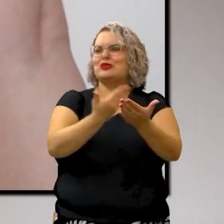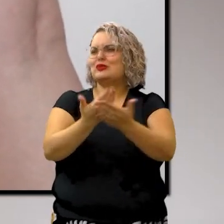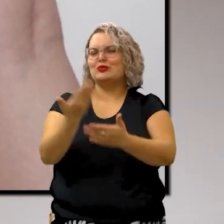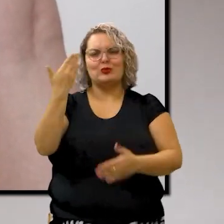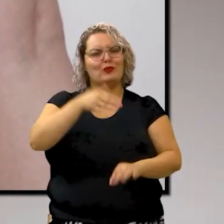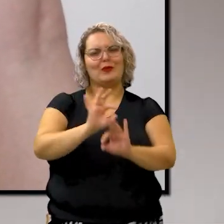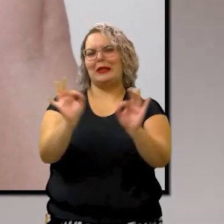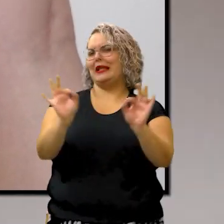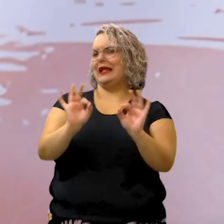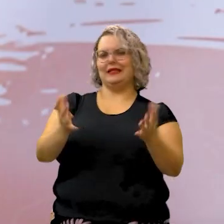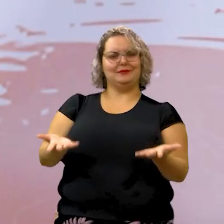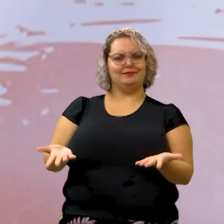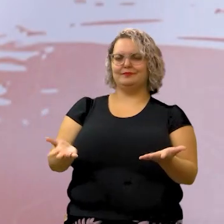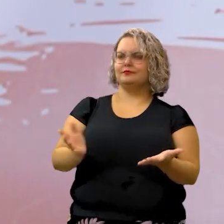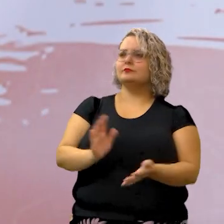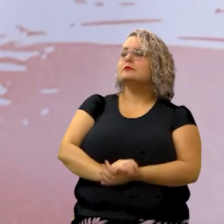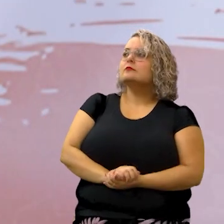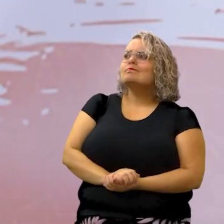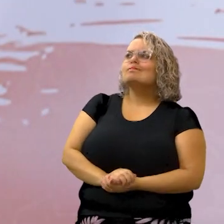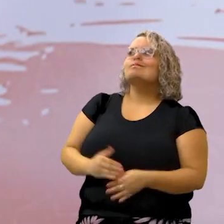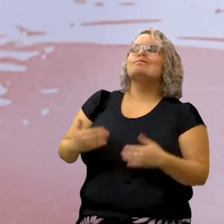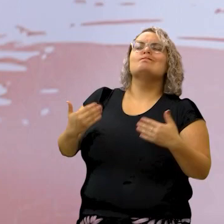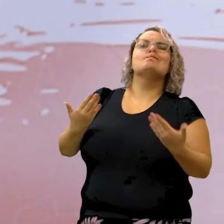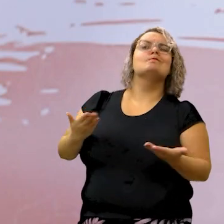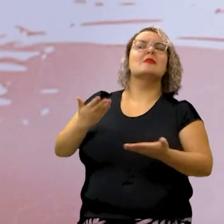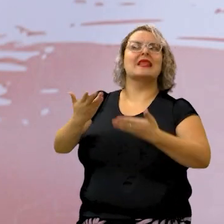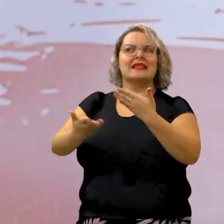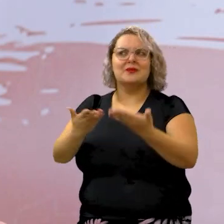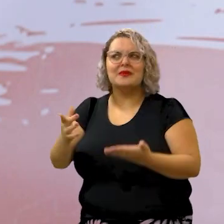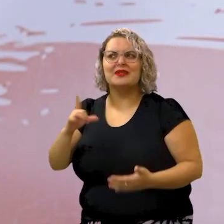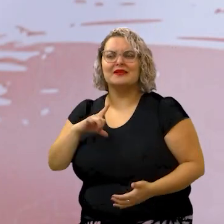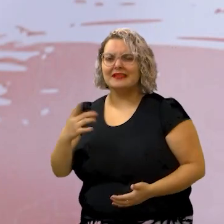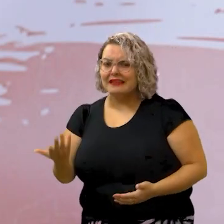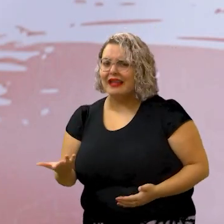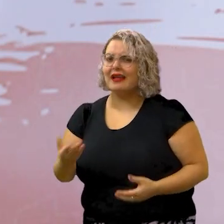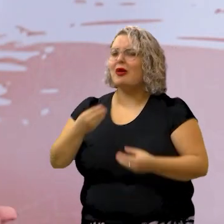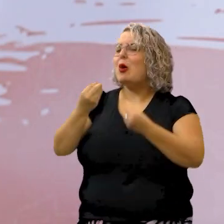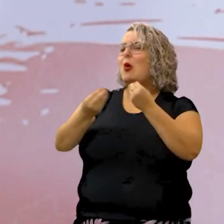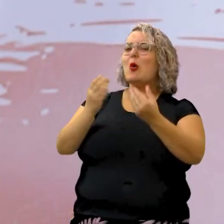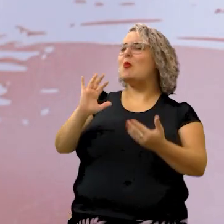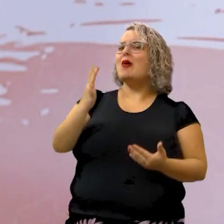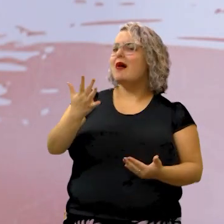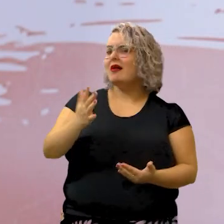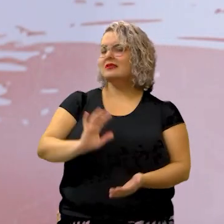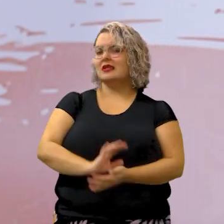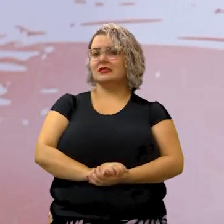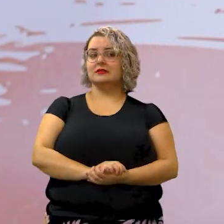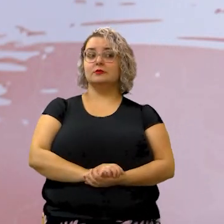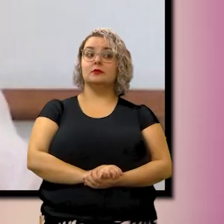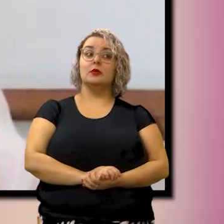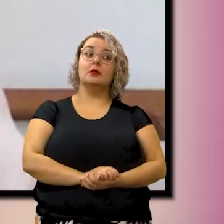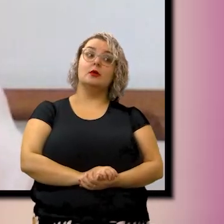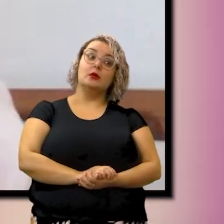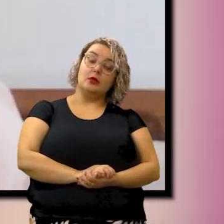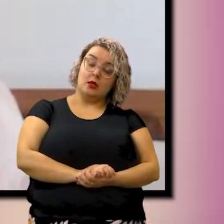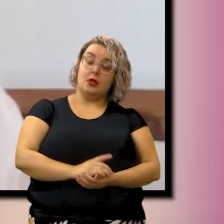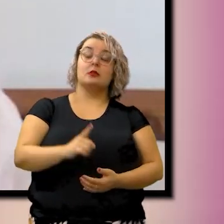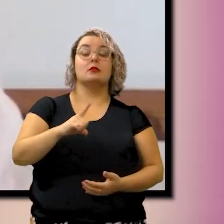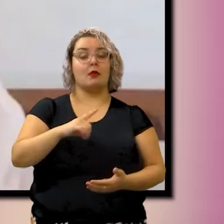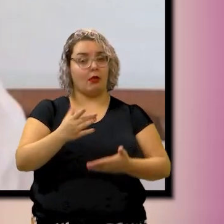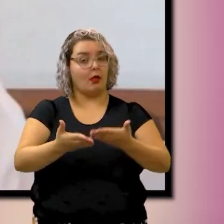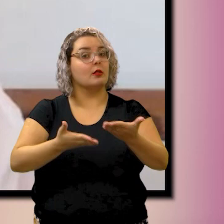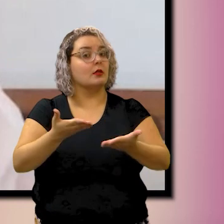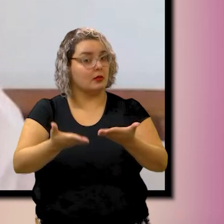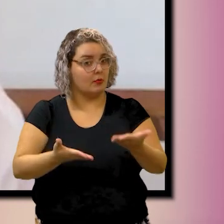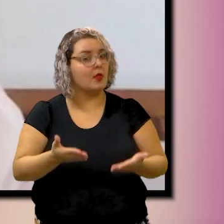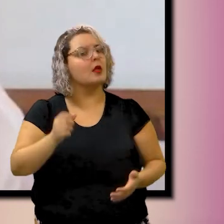comprovação relacionada a isso. E tratamento, doutora? Existe tratamento? Como que funciona?